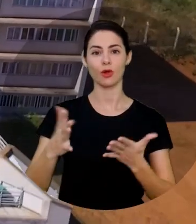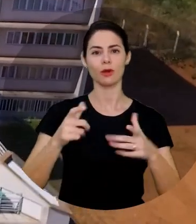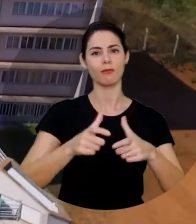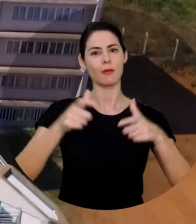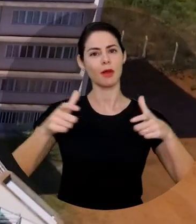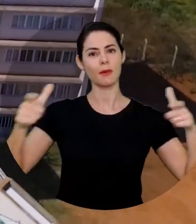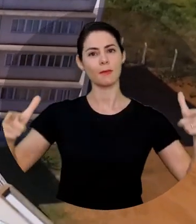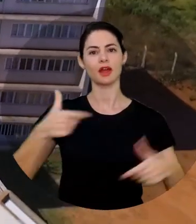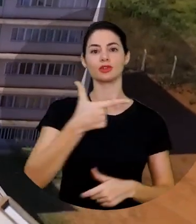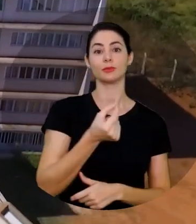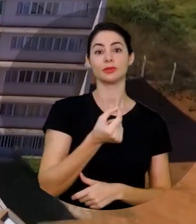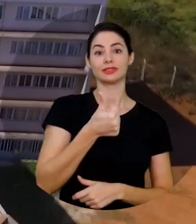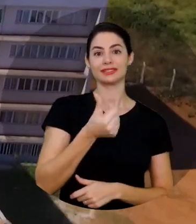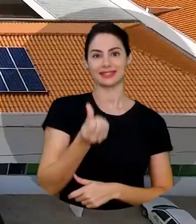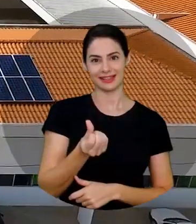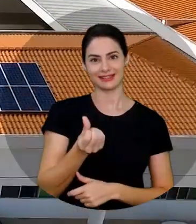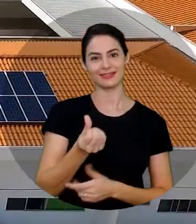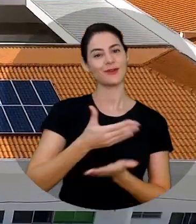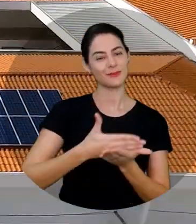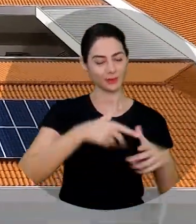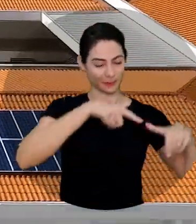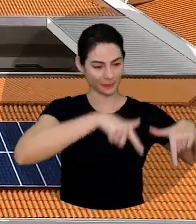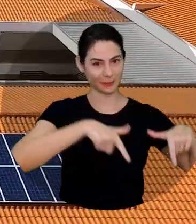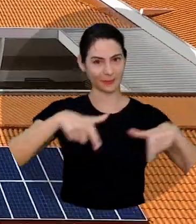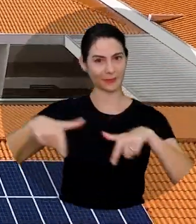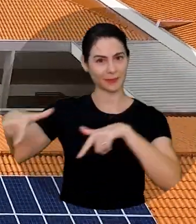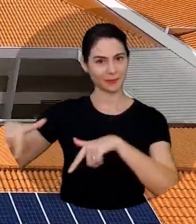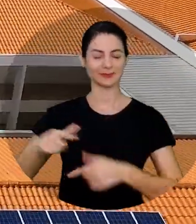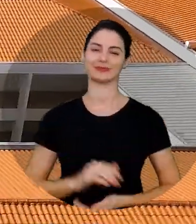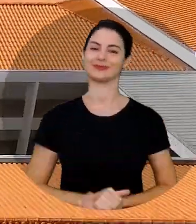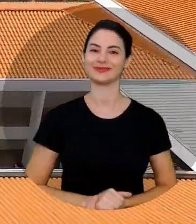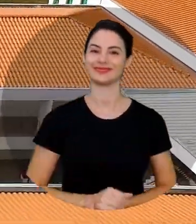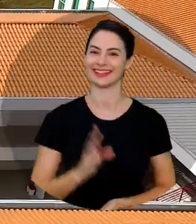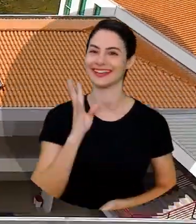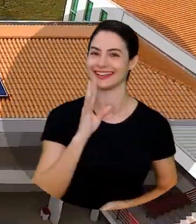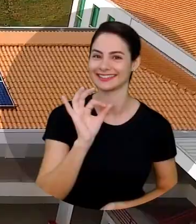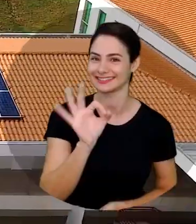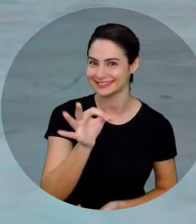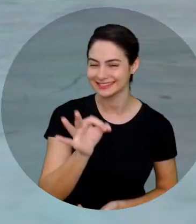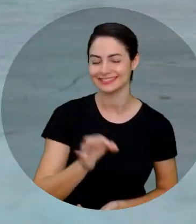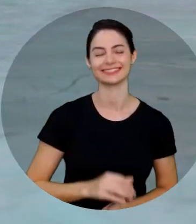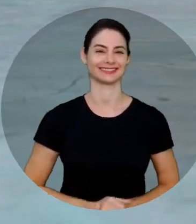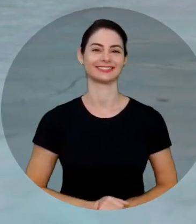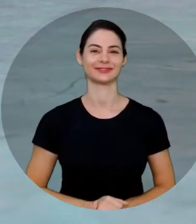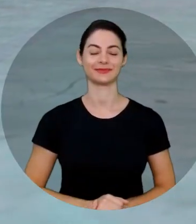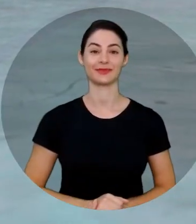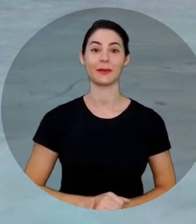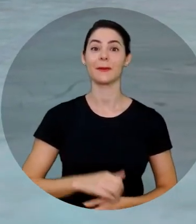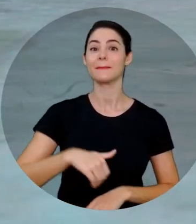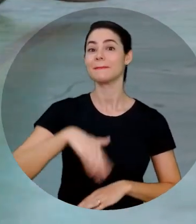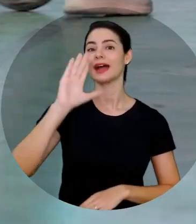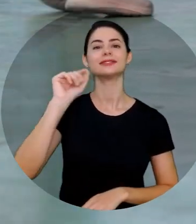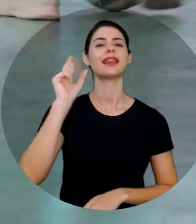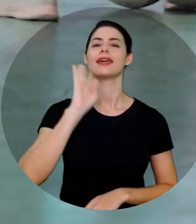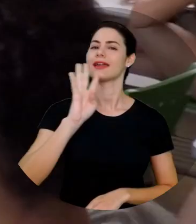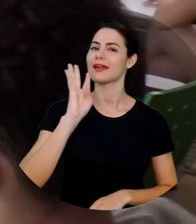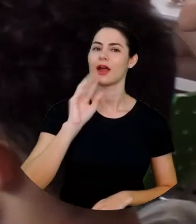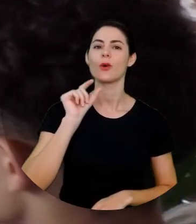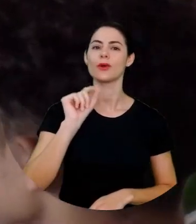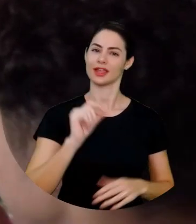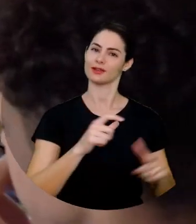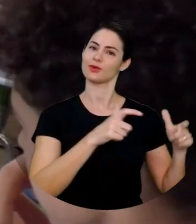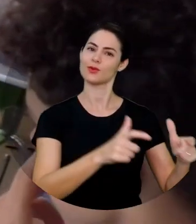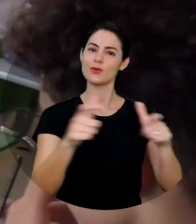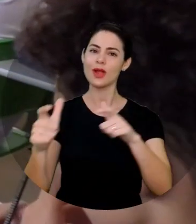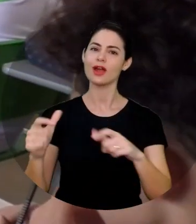sendo que esse número só vem crescendo desde 2016, quando elas começaram a ser implantadas. Legal demais, né? Mas mais legal